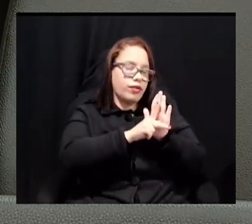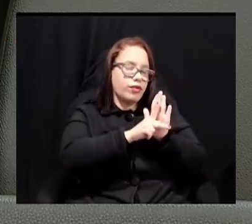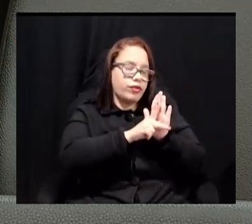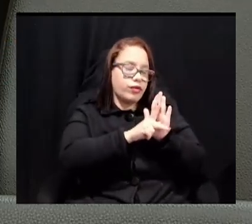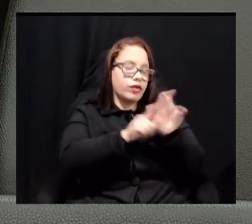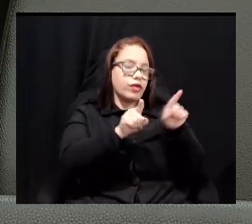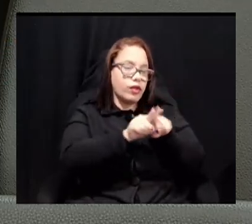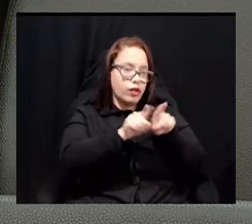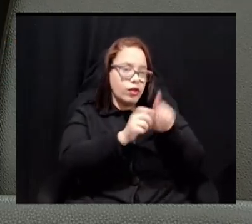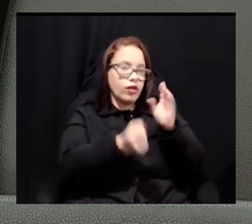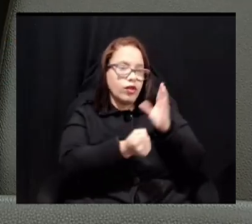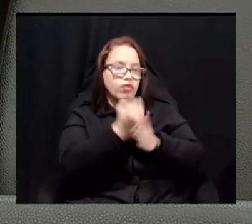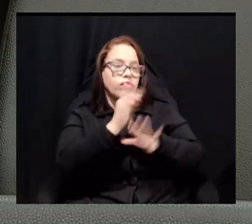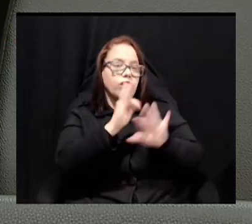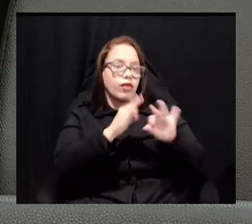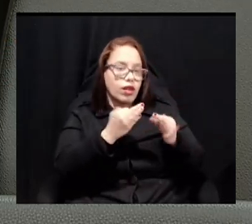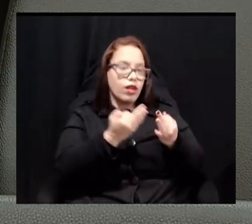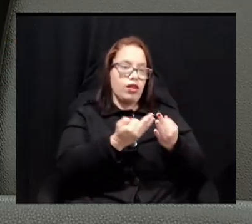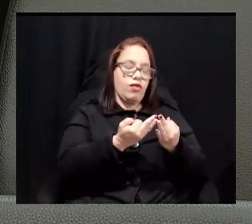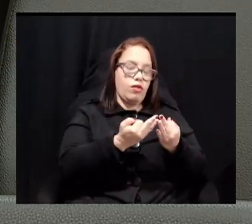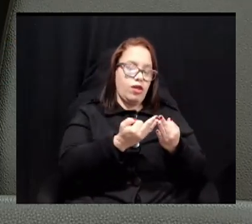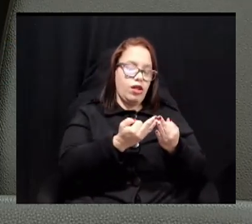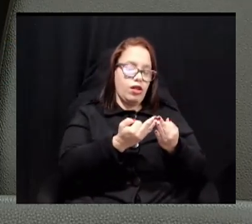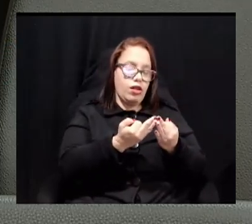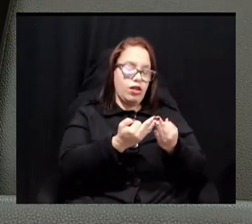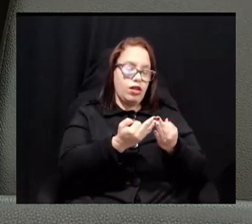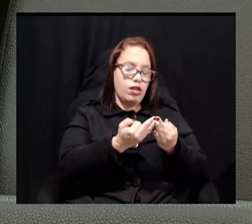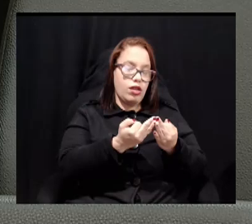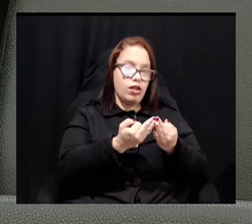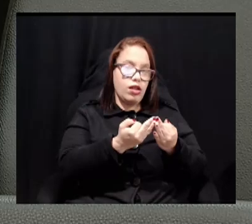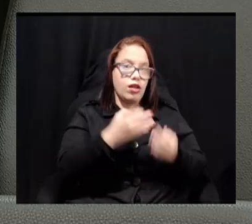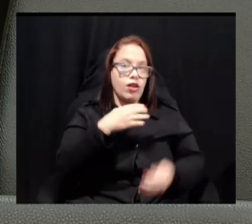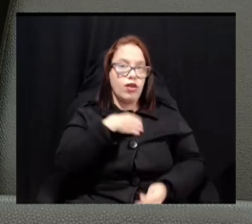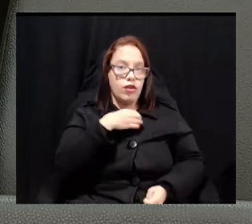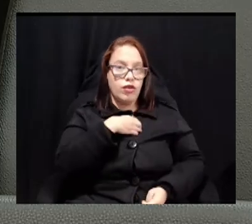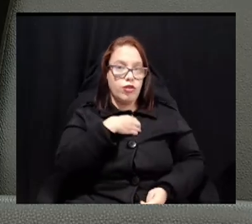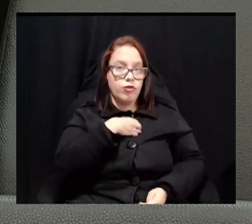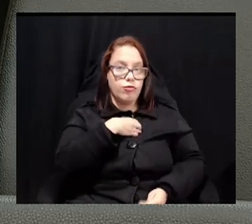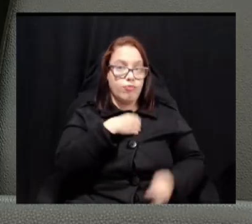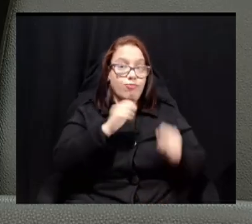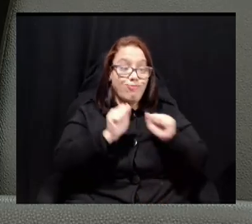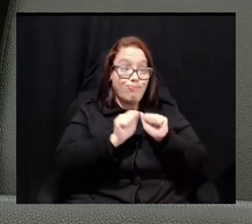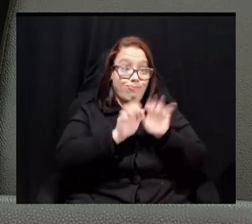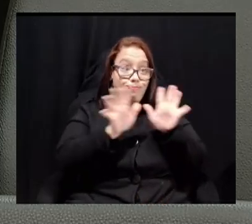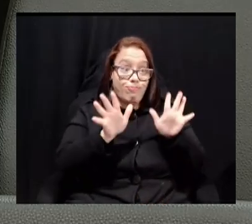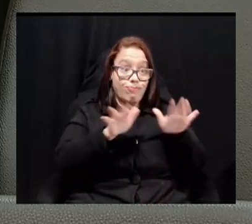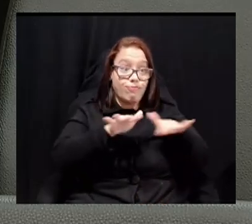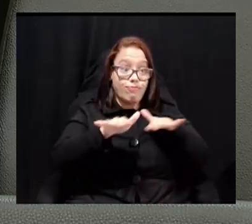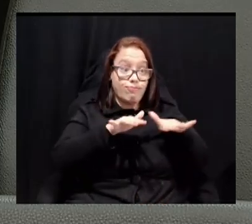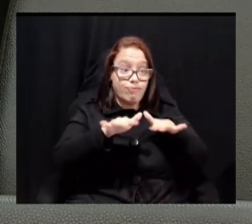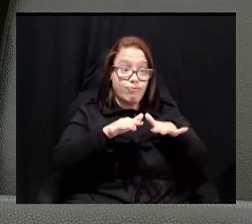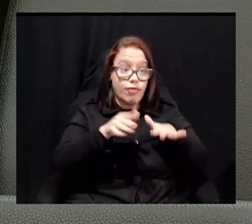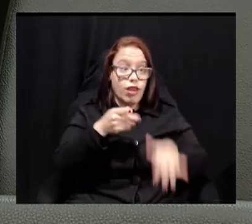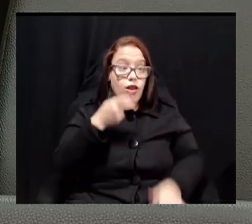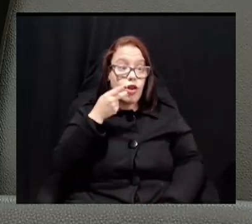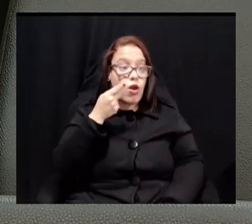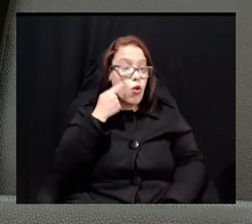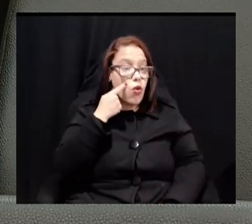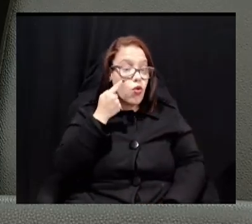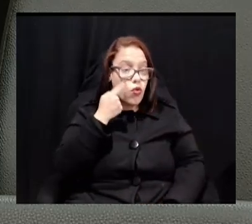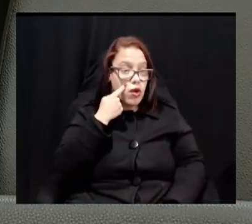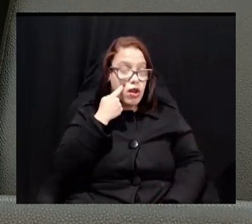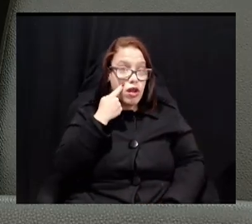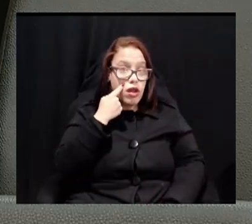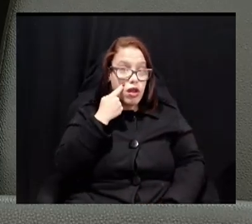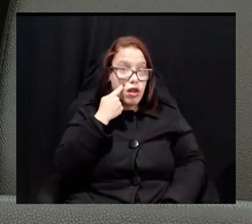as famílias, e ele ficou para mim mais explícito no momento que eu vi uma reportagem. Na verdade não